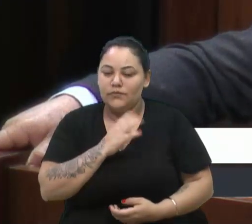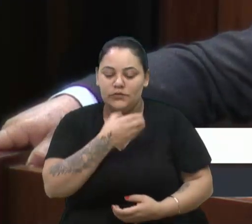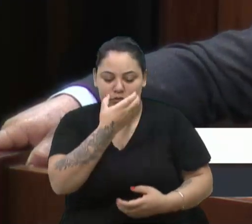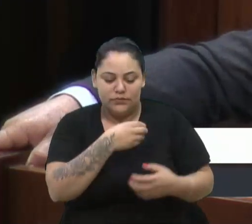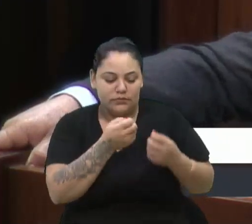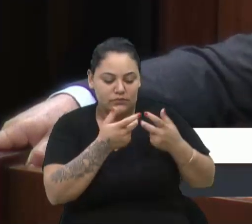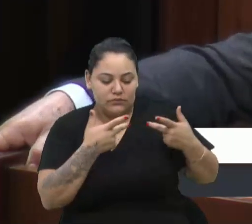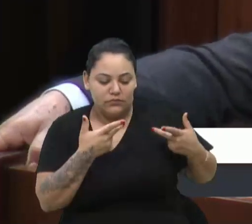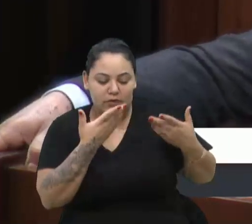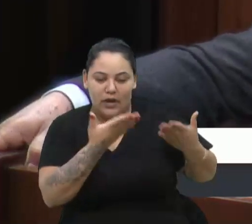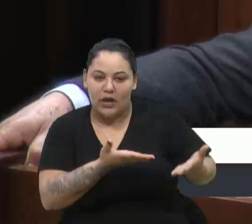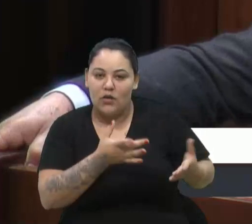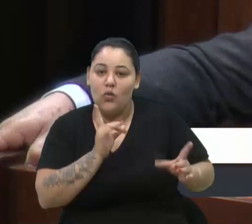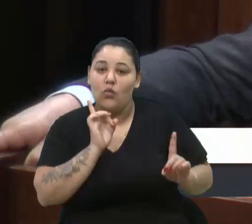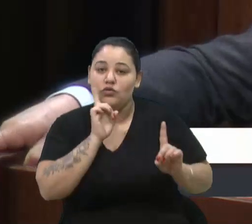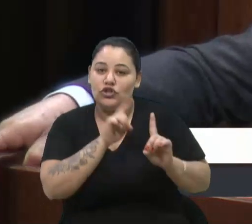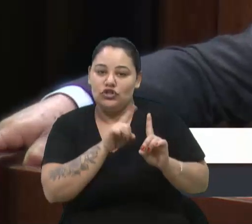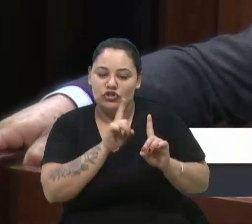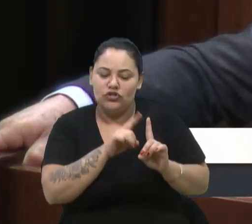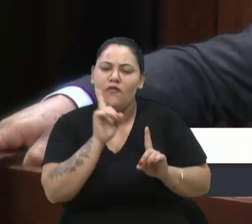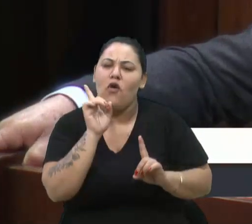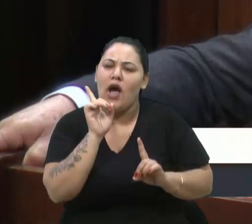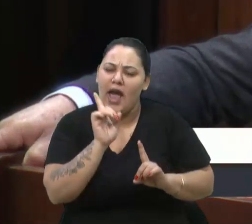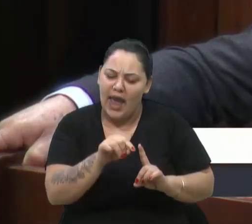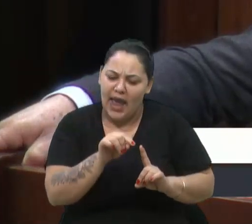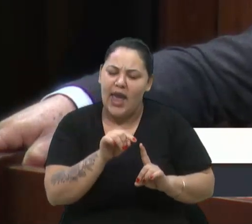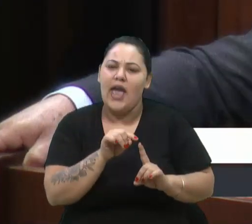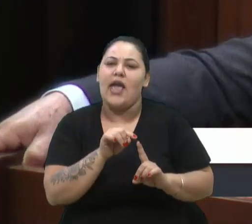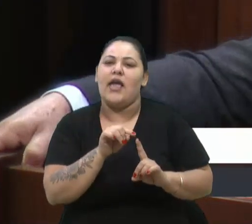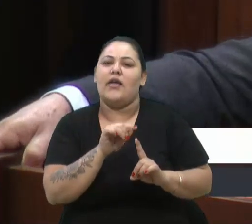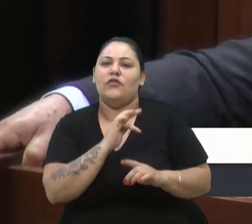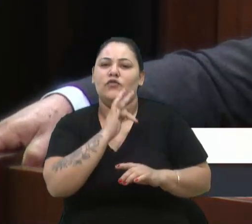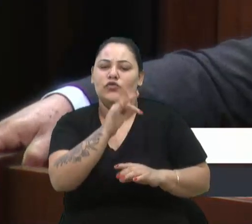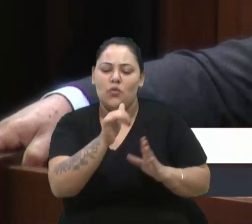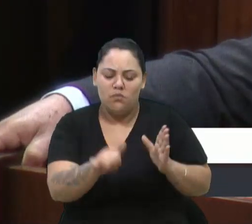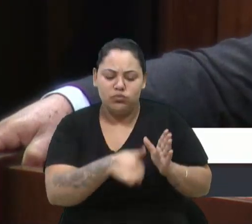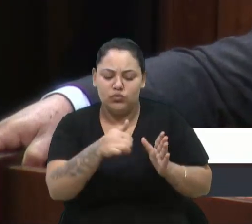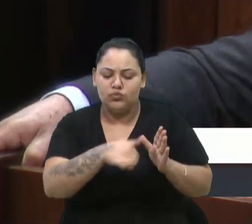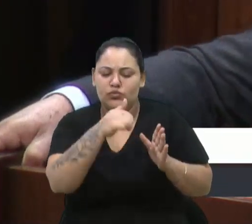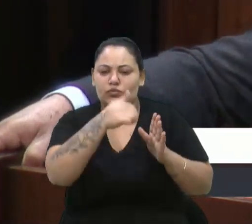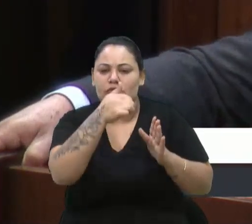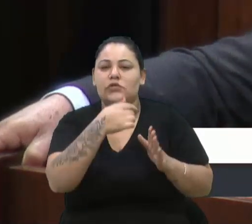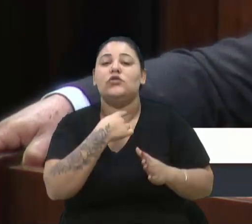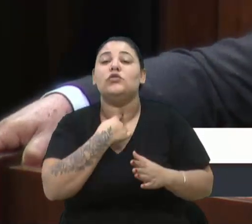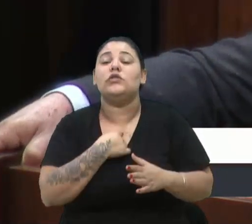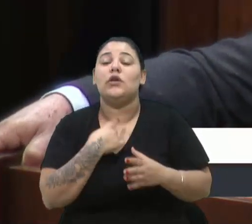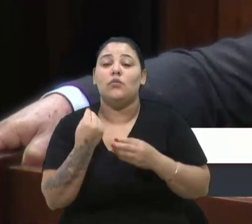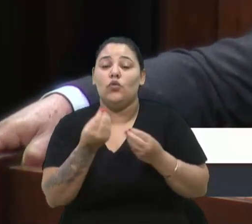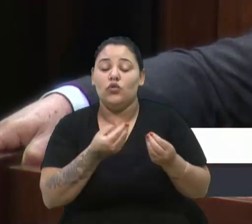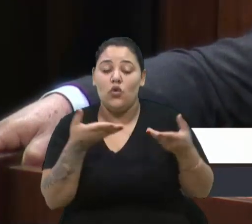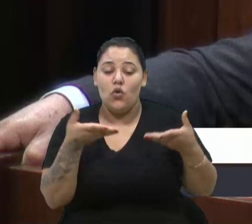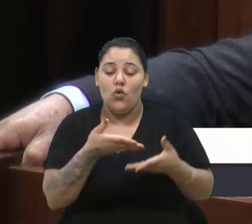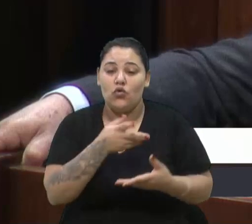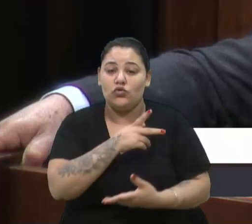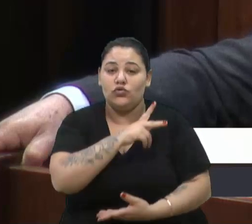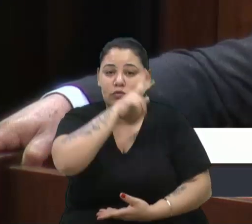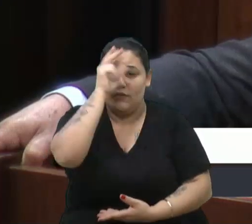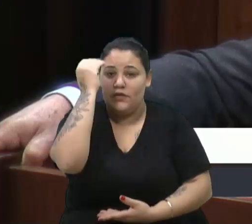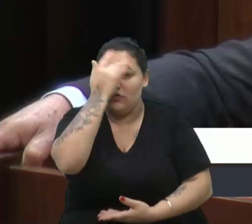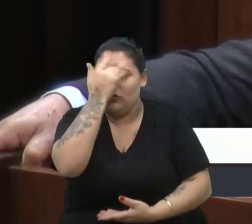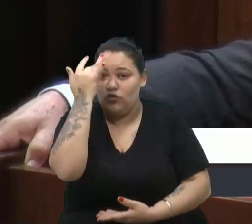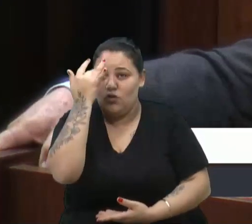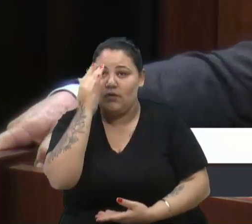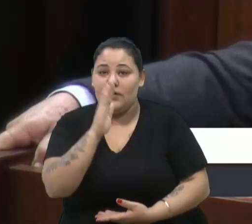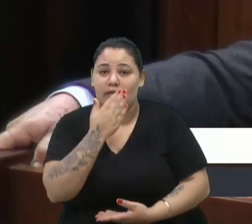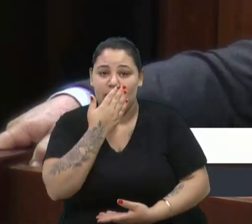enfim o objetivo cada vez mais vai ser alcançado eu gostaria muito hoje o prefeito ediló está na frente aqui que